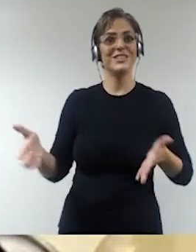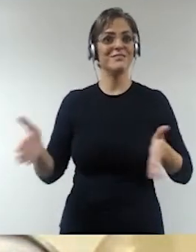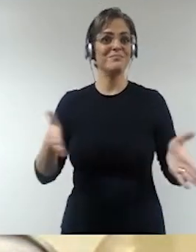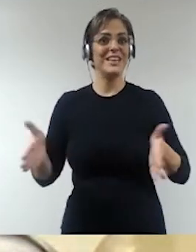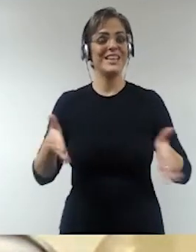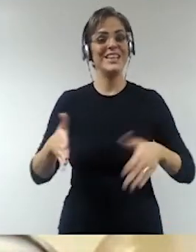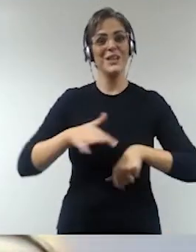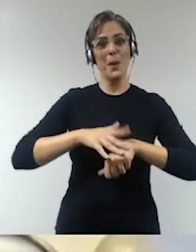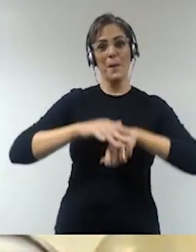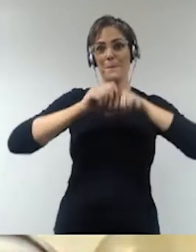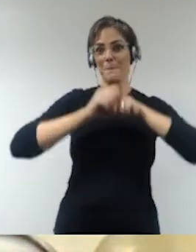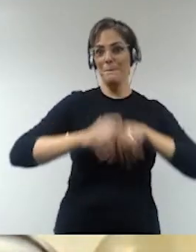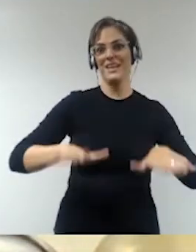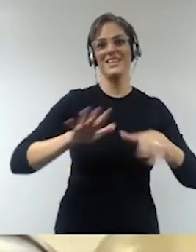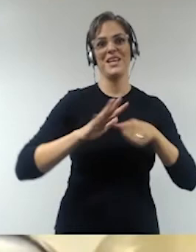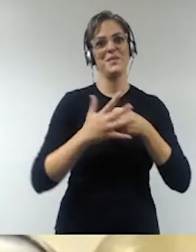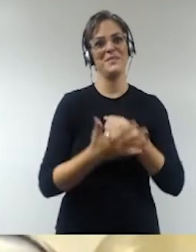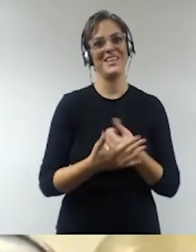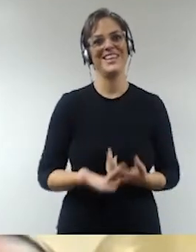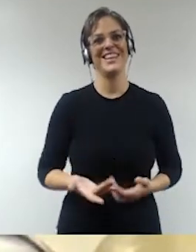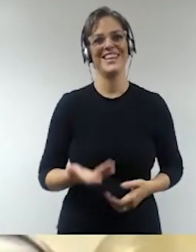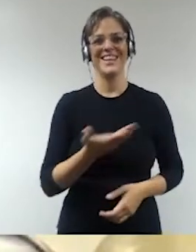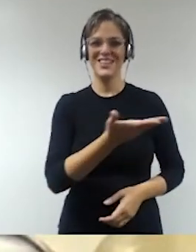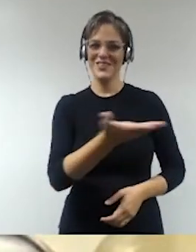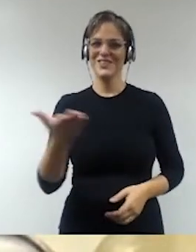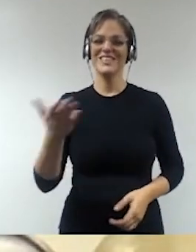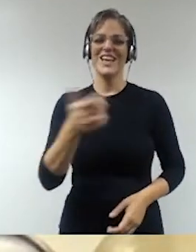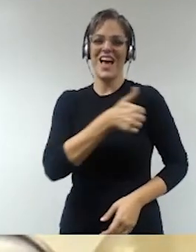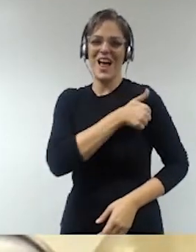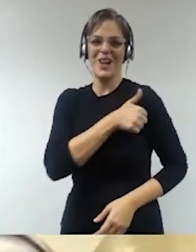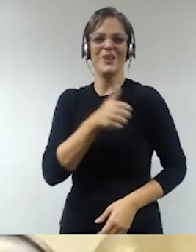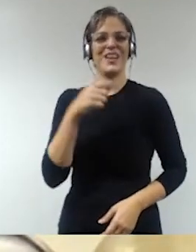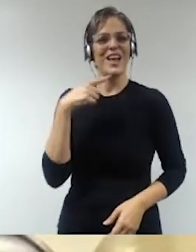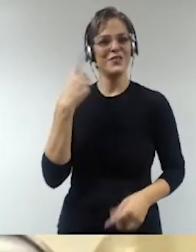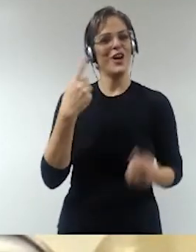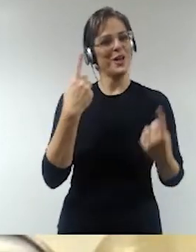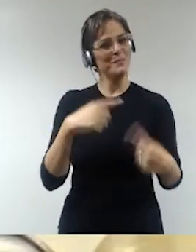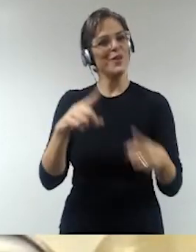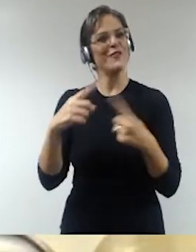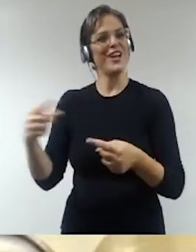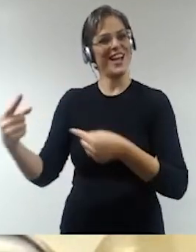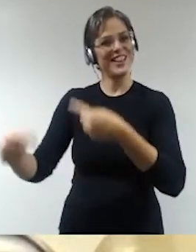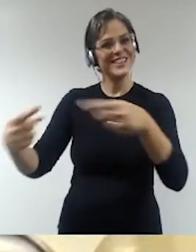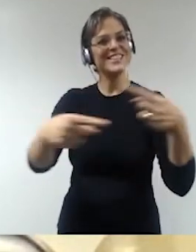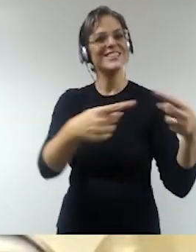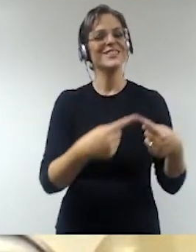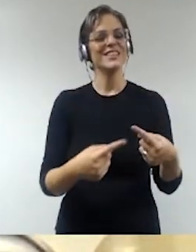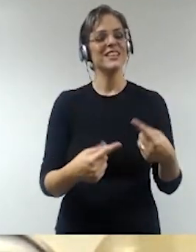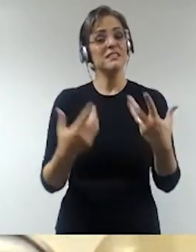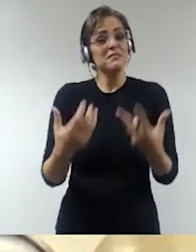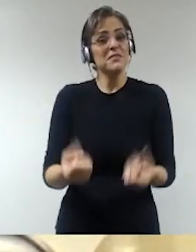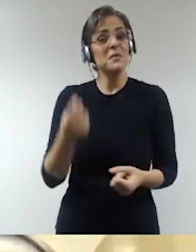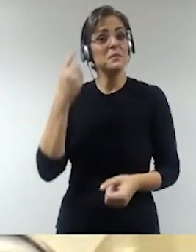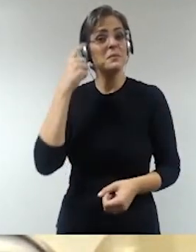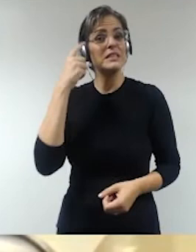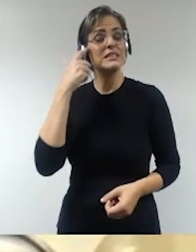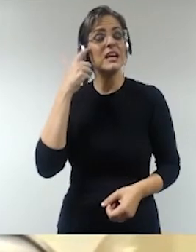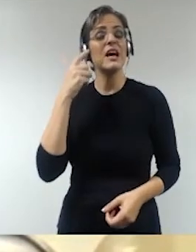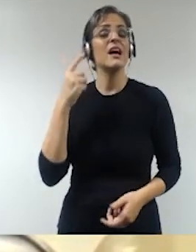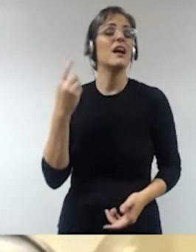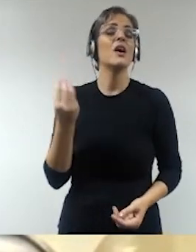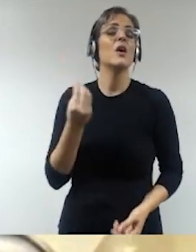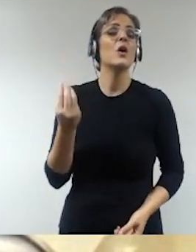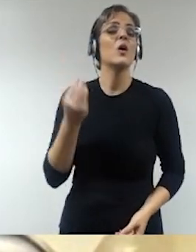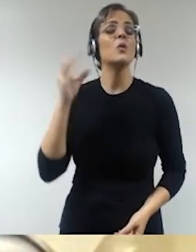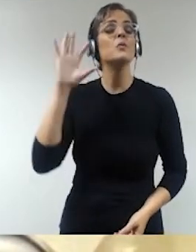aqui discussões para os nossos estudantes e advogados, nós poderíamos pensar, por exemplo, numa decisão